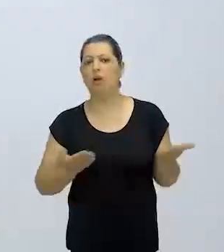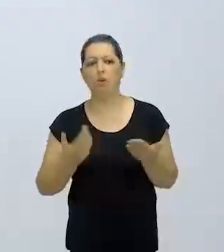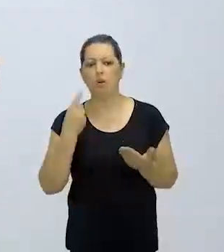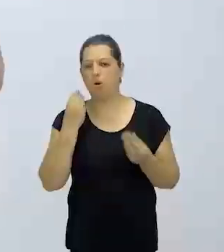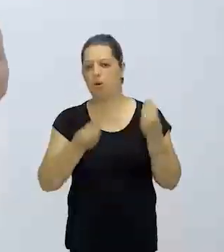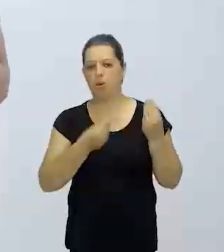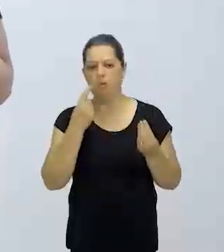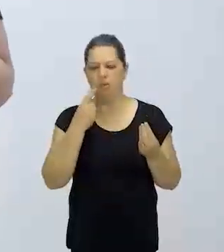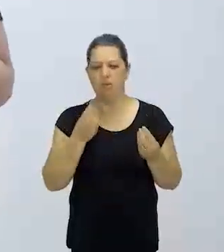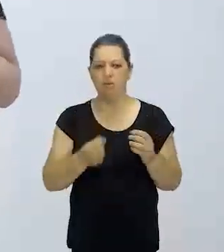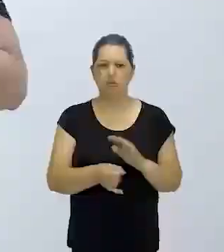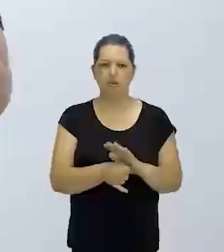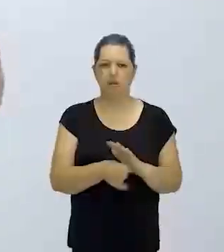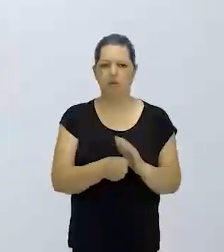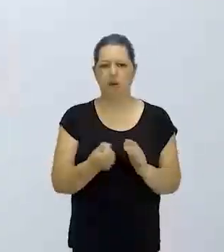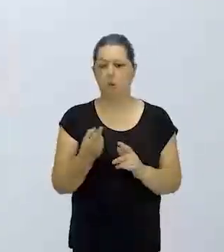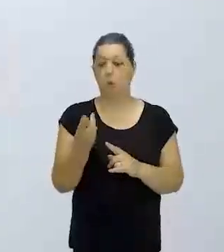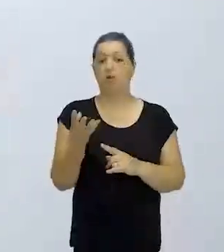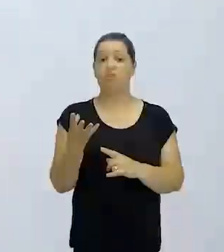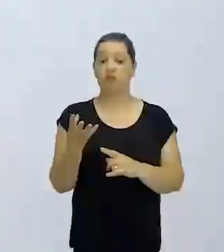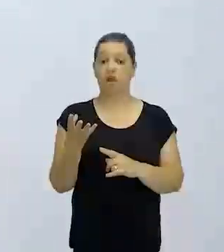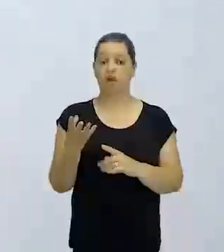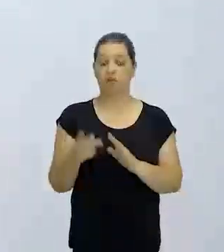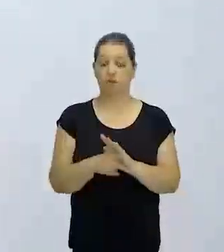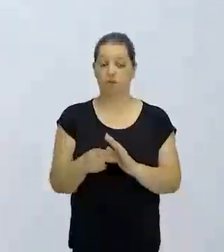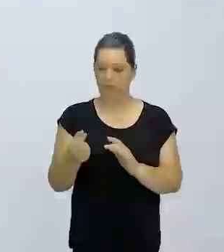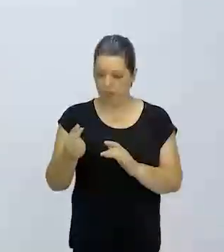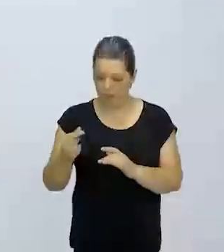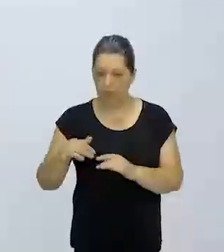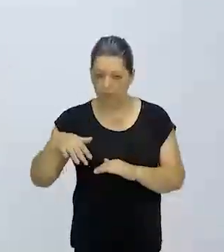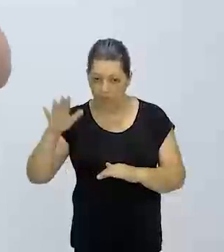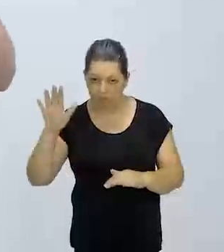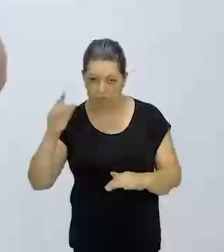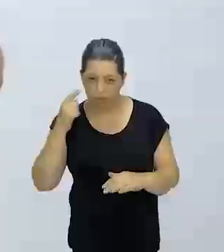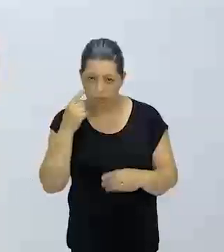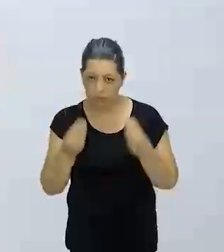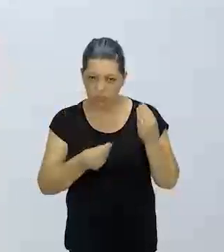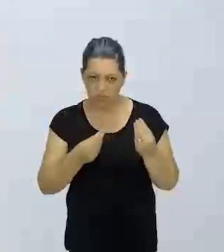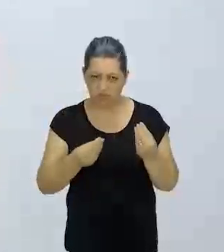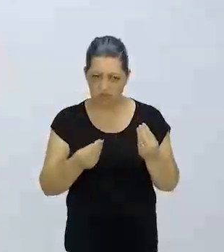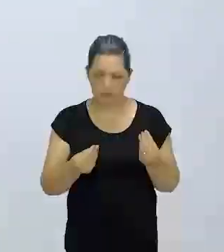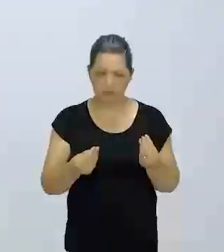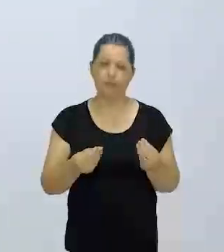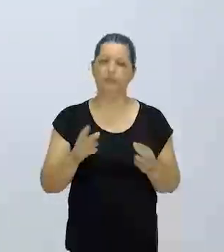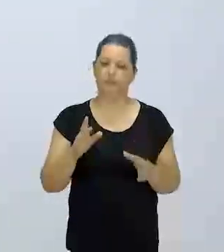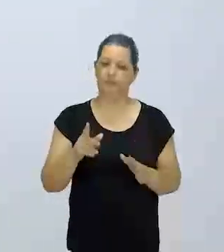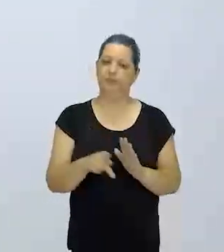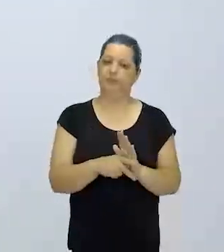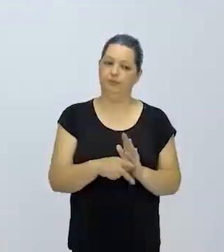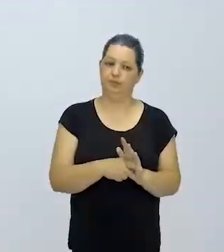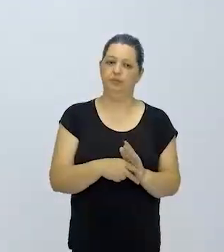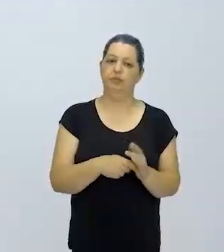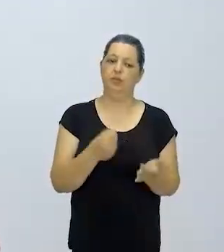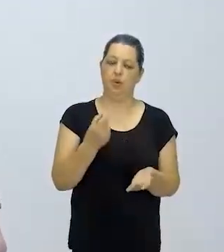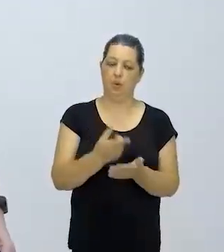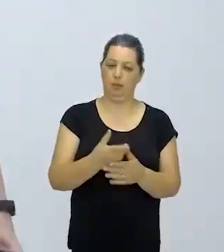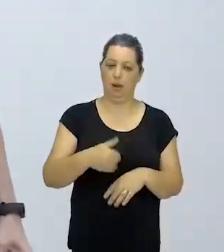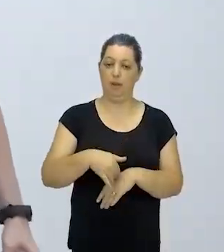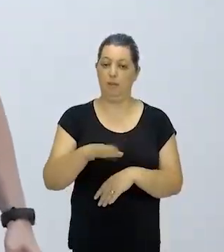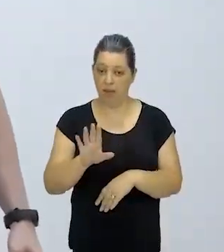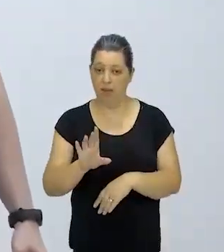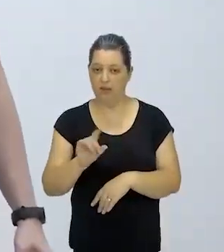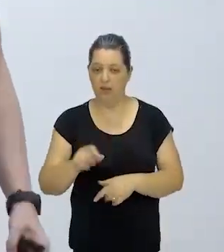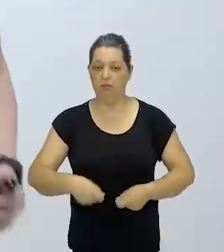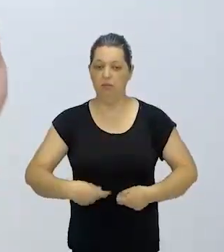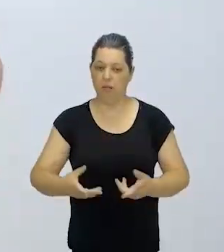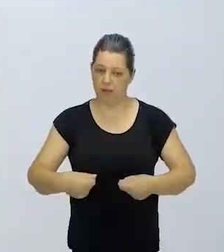que quando eu aumento a quantidade o preço aumenta? Será que quando eu aumento o preço a quantidade aumenta? Ai, meu Deus. Olha, quanto mais eu comprar, mais eu vou